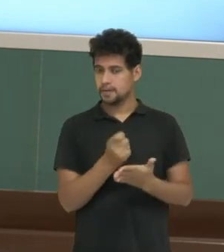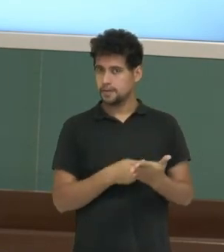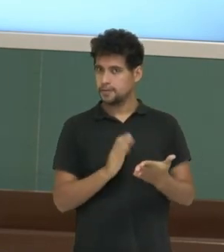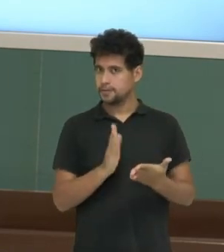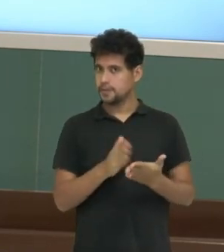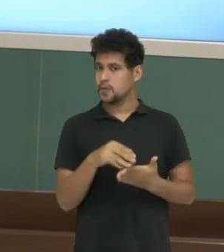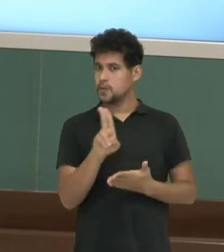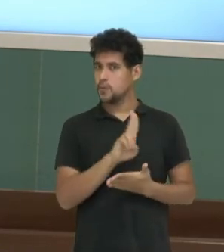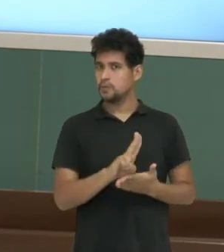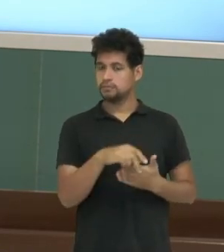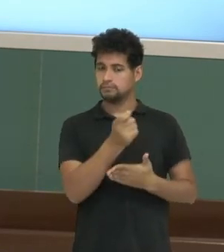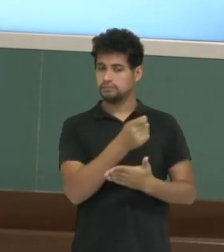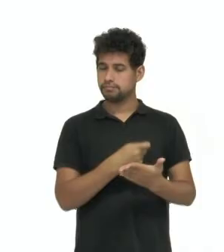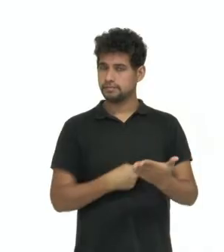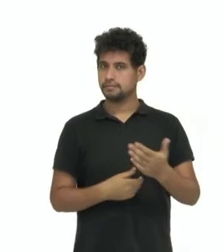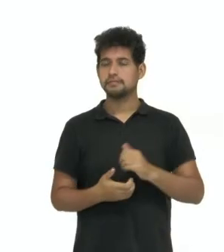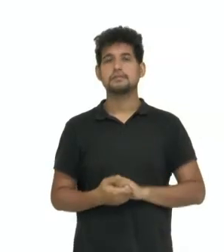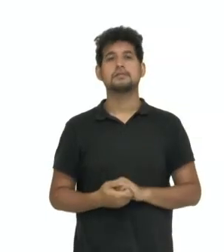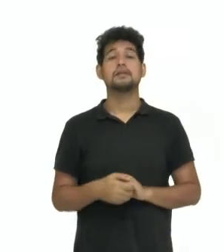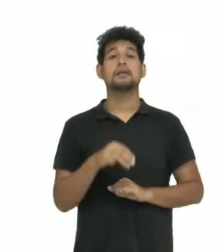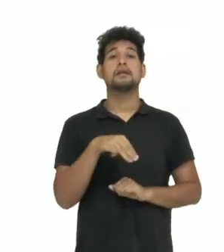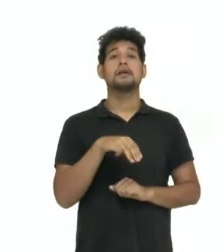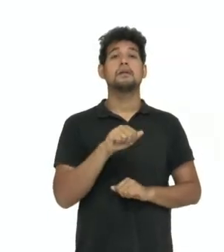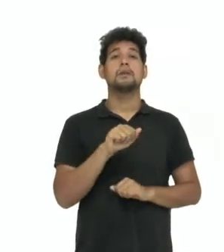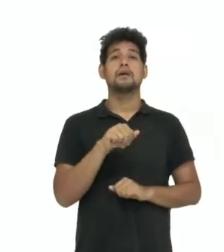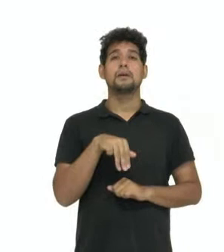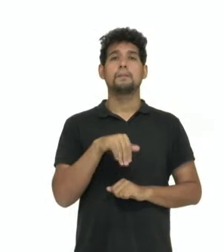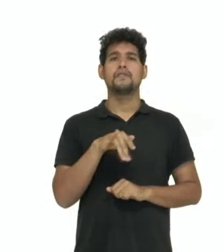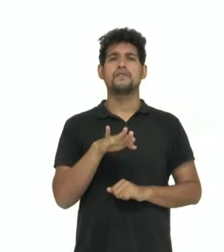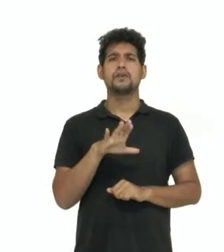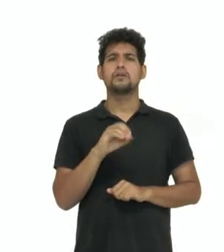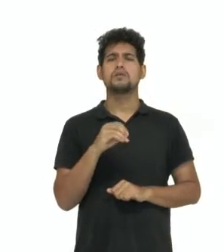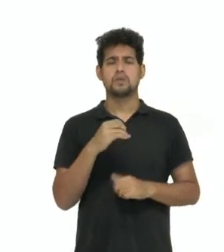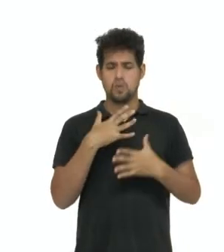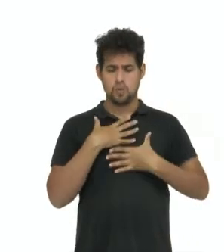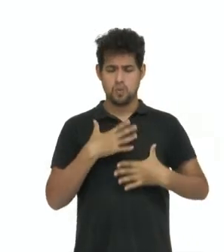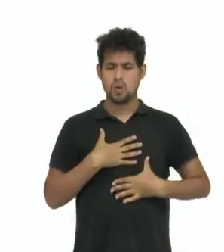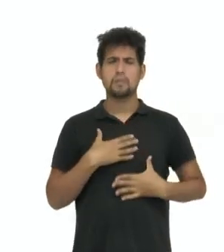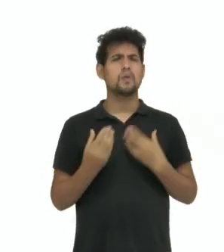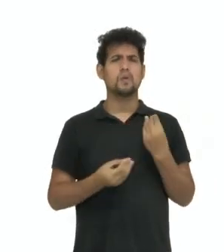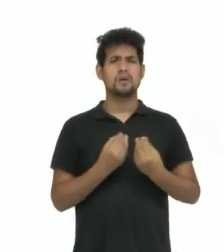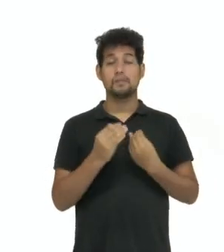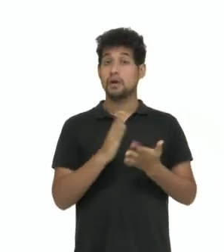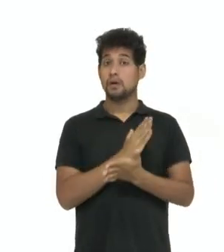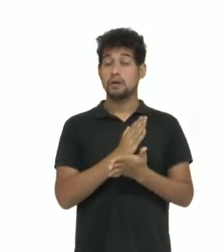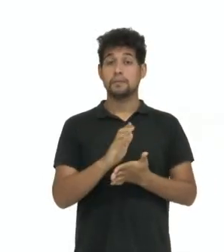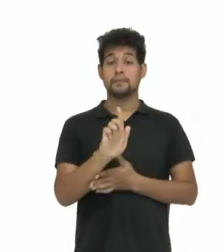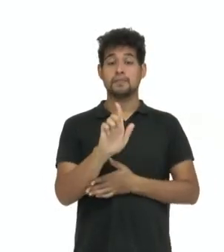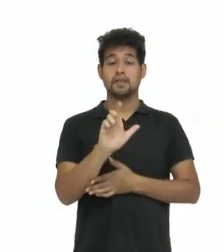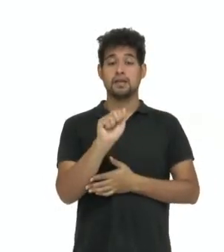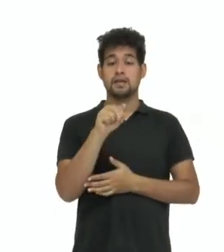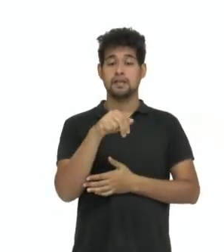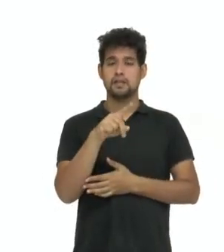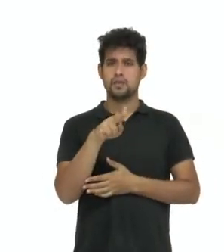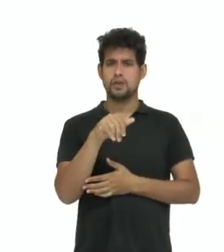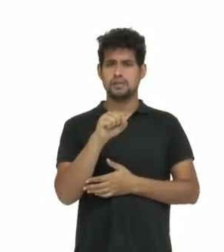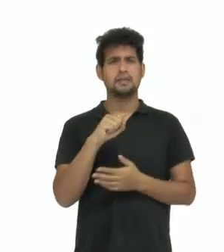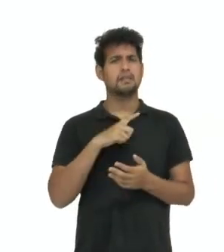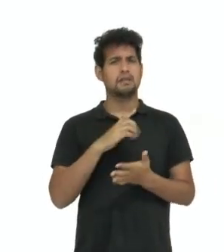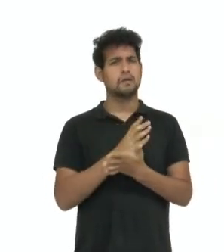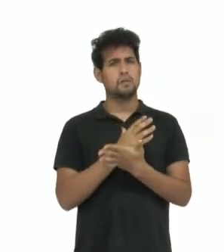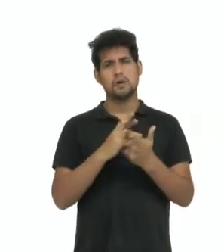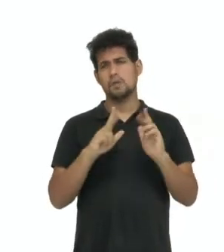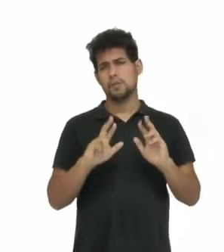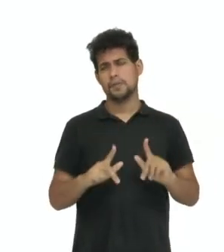pega aí para você anotar. Os mamíferos têm em seu corpo algumas glândulas que produzem algumas